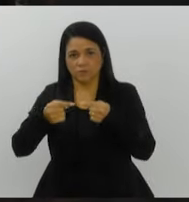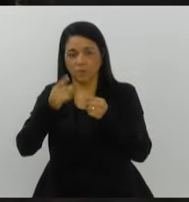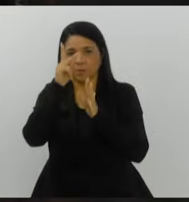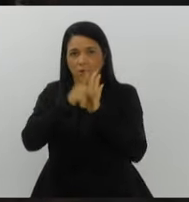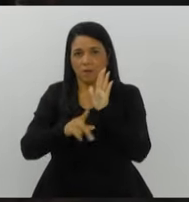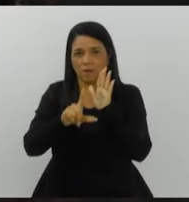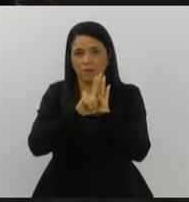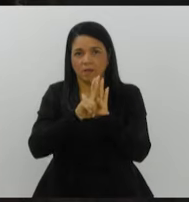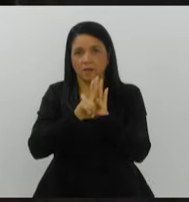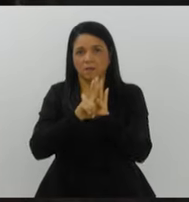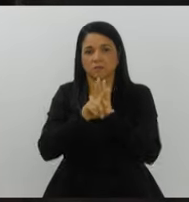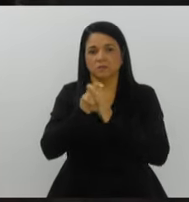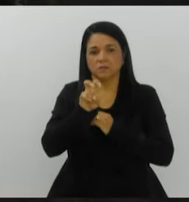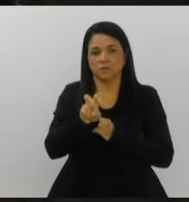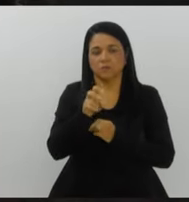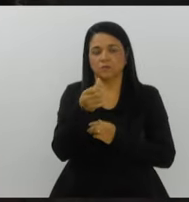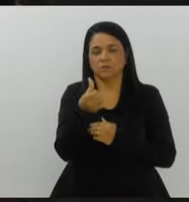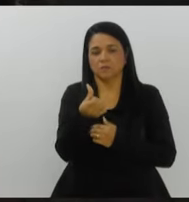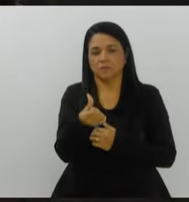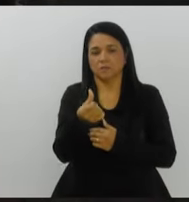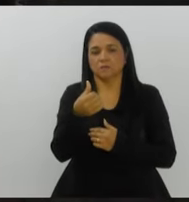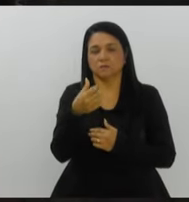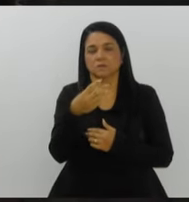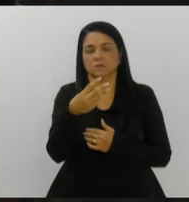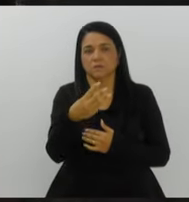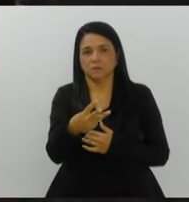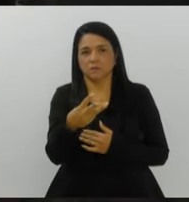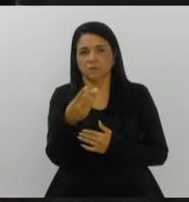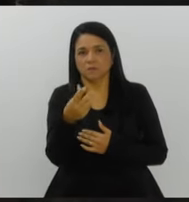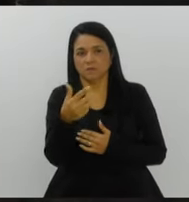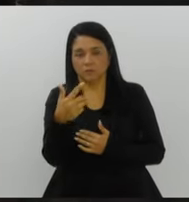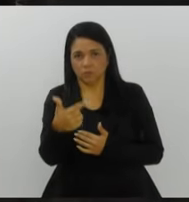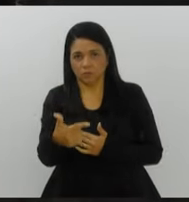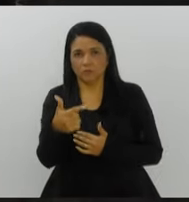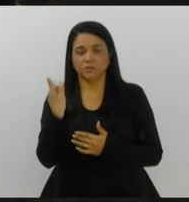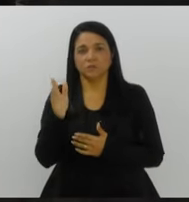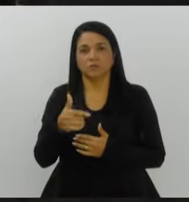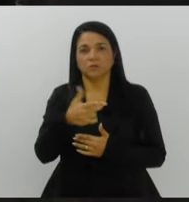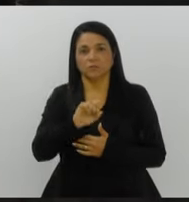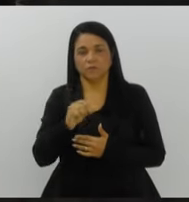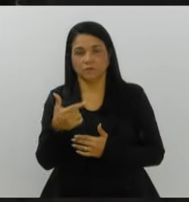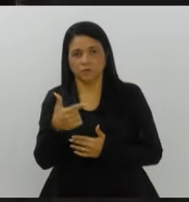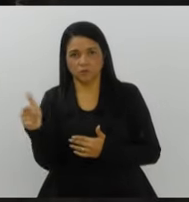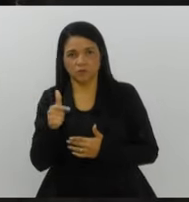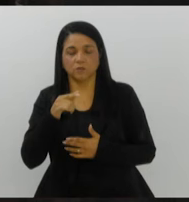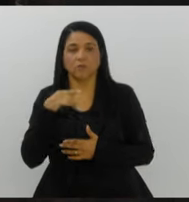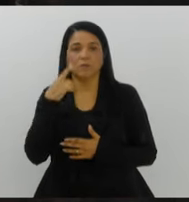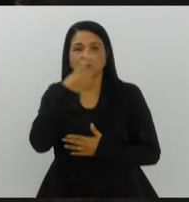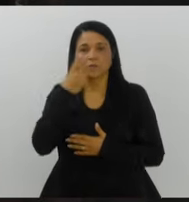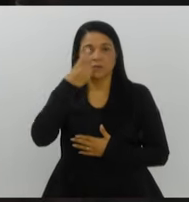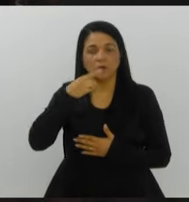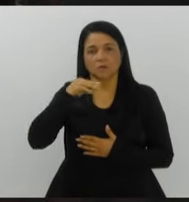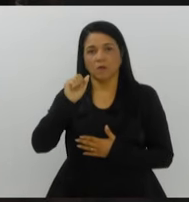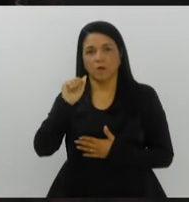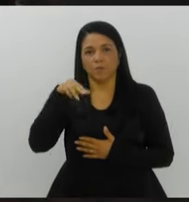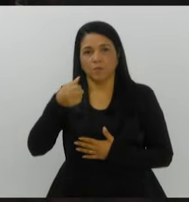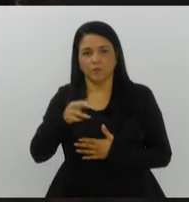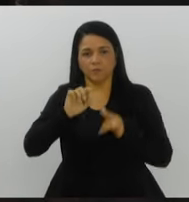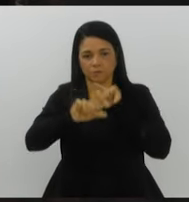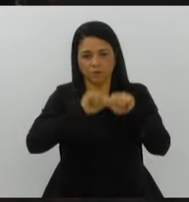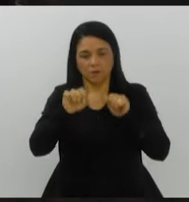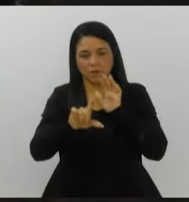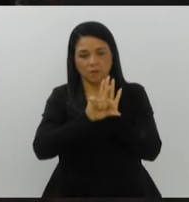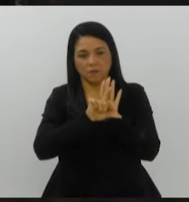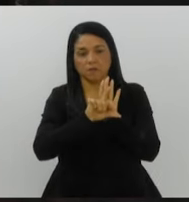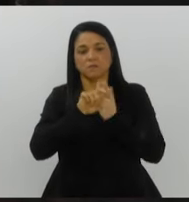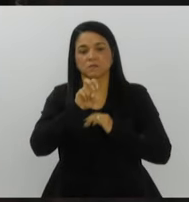projeto de lei número 5.362, de 22, de autoria do deputado Rodrigo Amorim, que altera a lei número 5.645, de